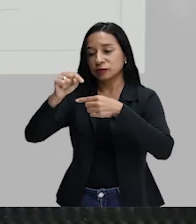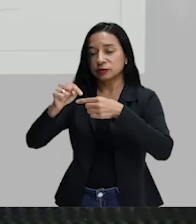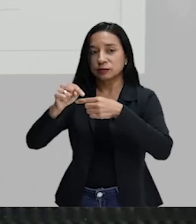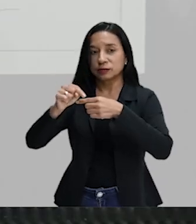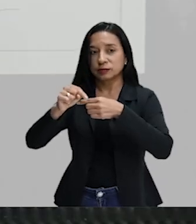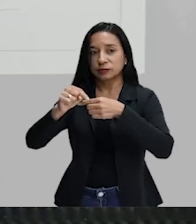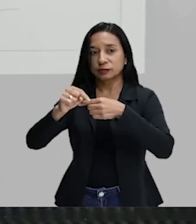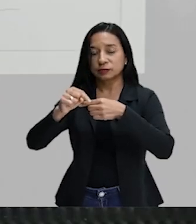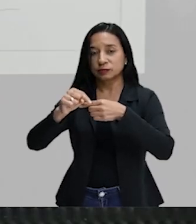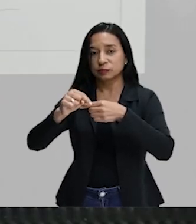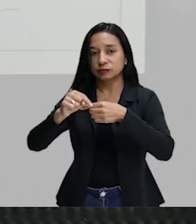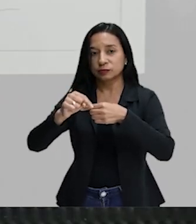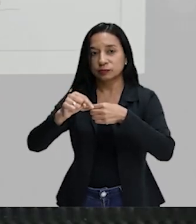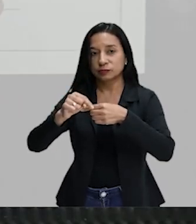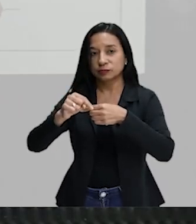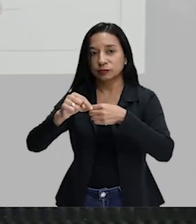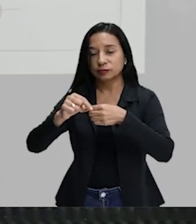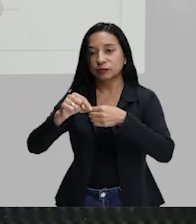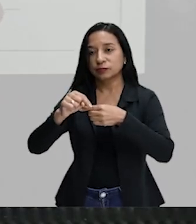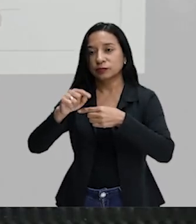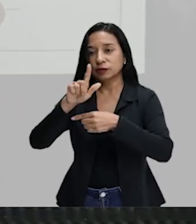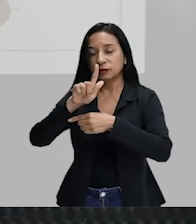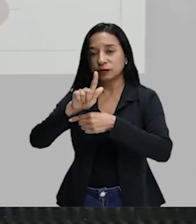ó, tangente de A